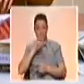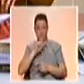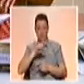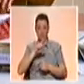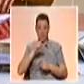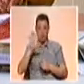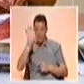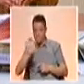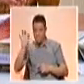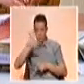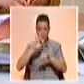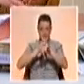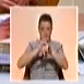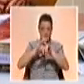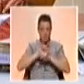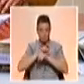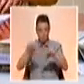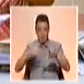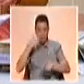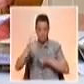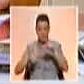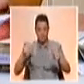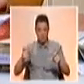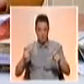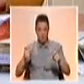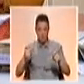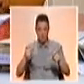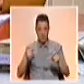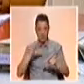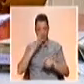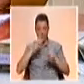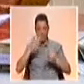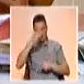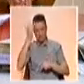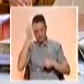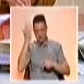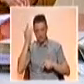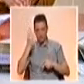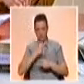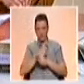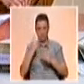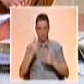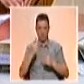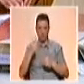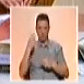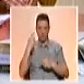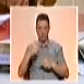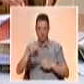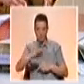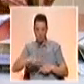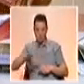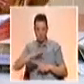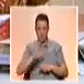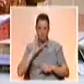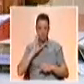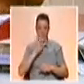encontrar uma forma de sensibilizar as pessoas o mais contextualizada possível, porque às vezes um determinado conselho numa região